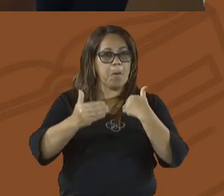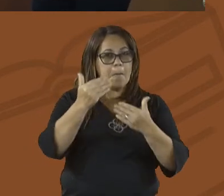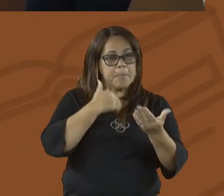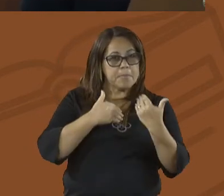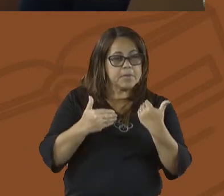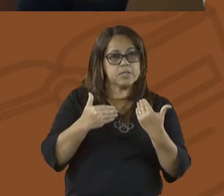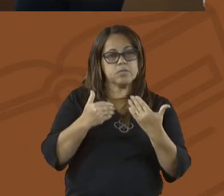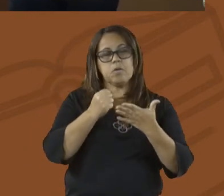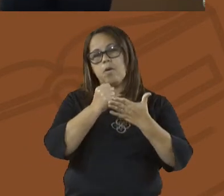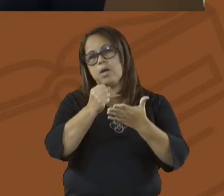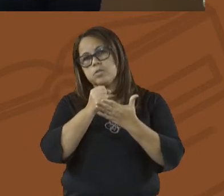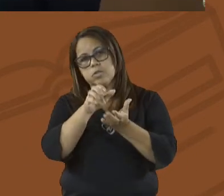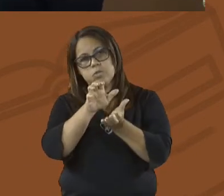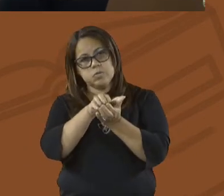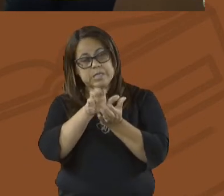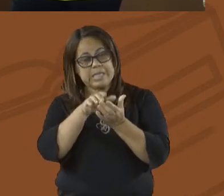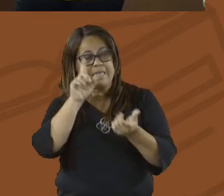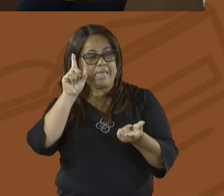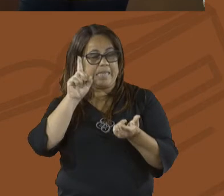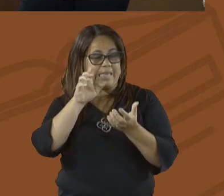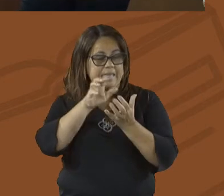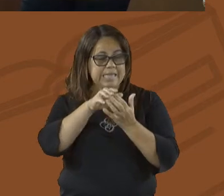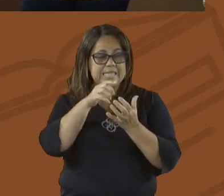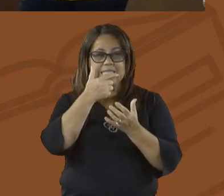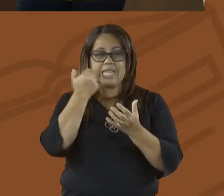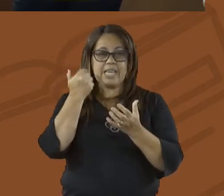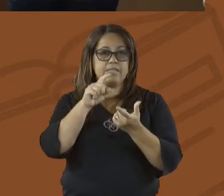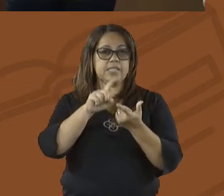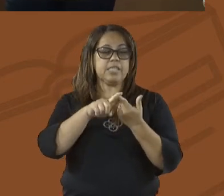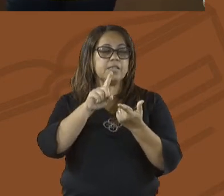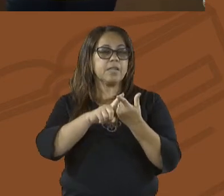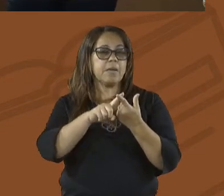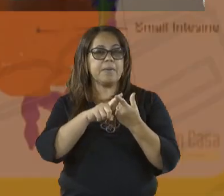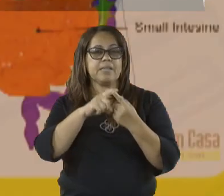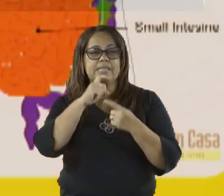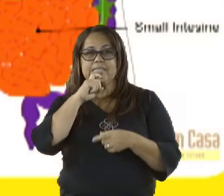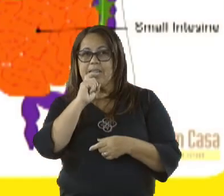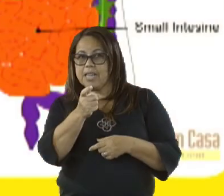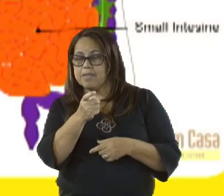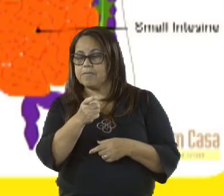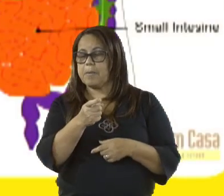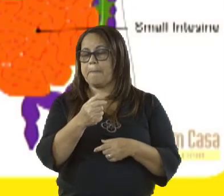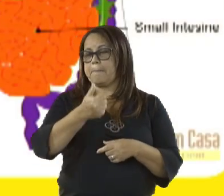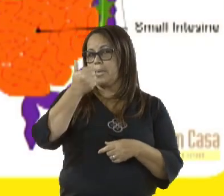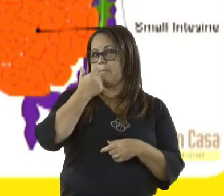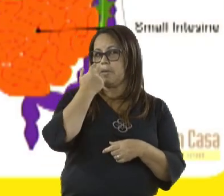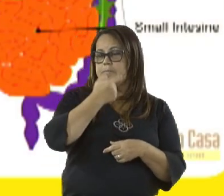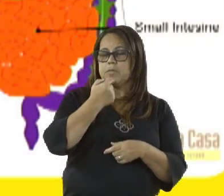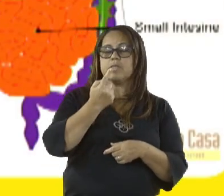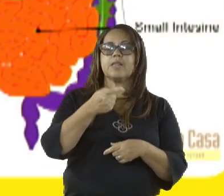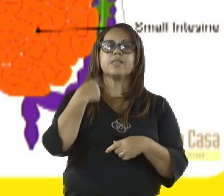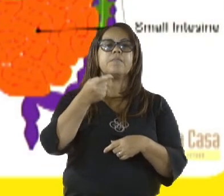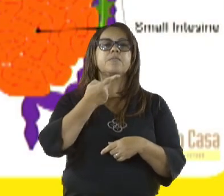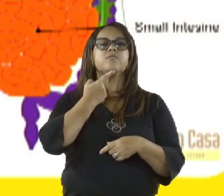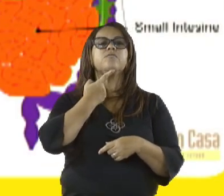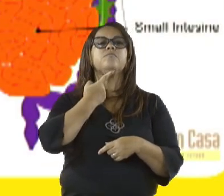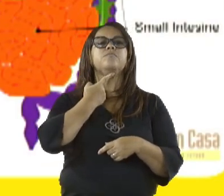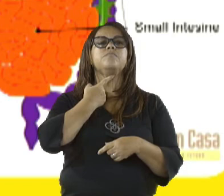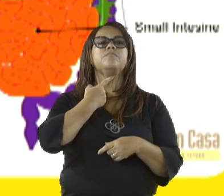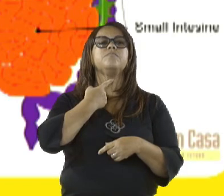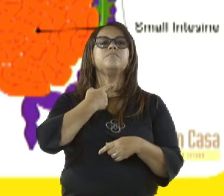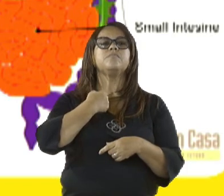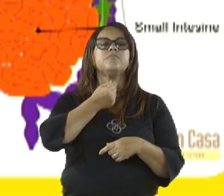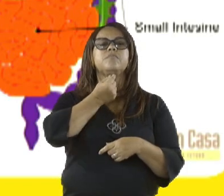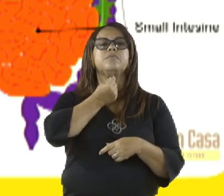dos dentes, como eu já falei. Então aí, ó, boca, primeiro processo, primeira etapa. Esôfago, ele vai ser praticamente só um tubo